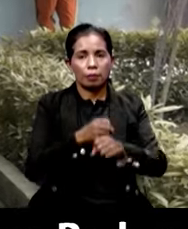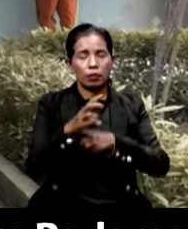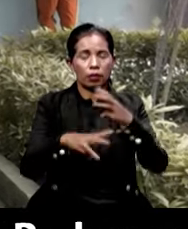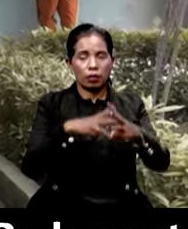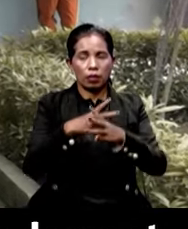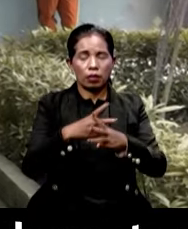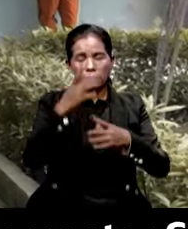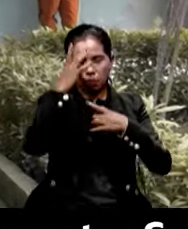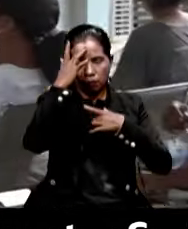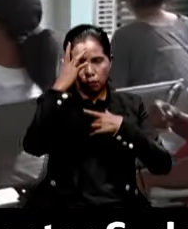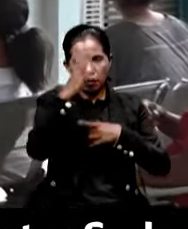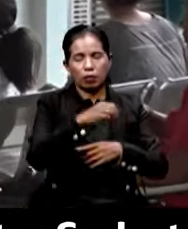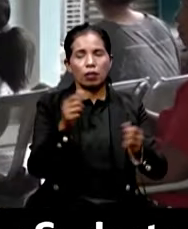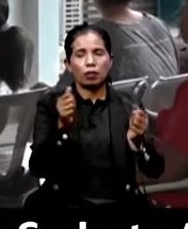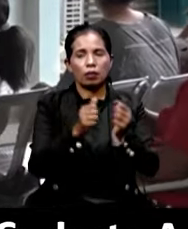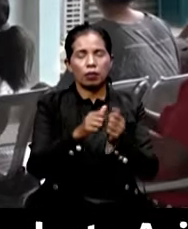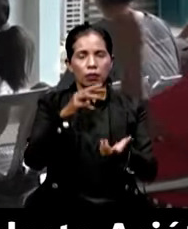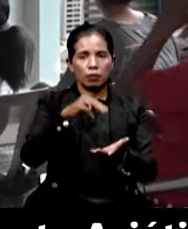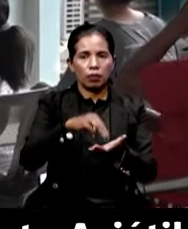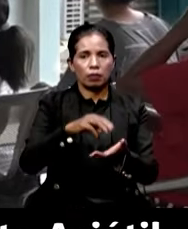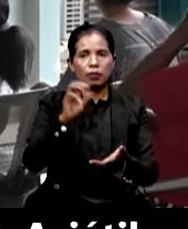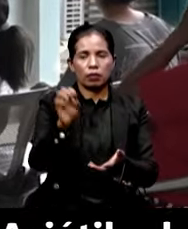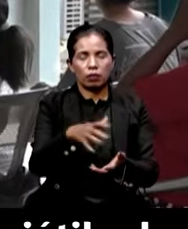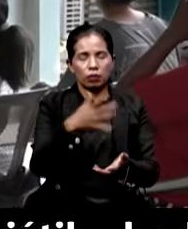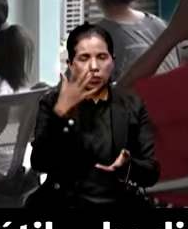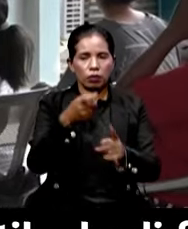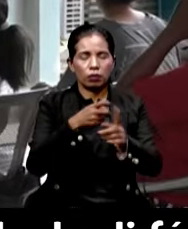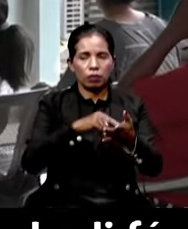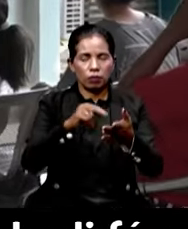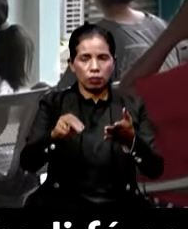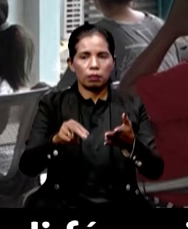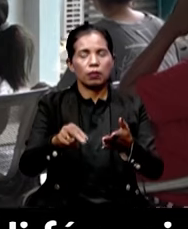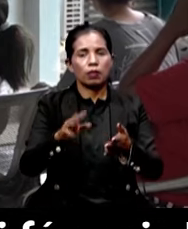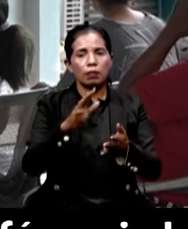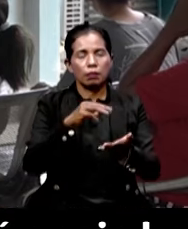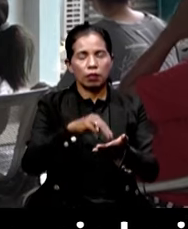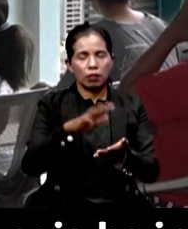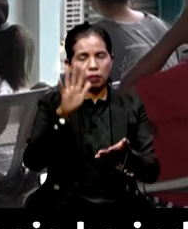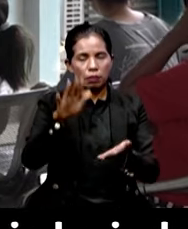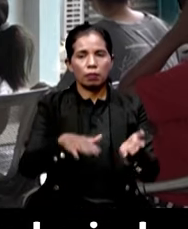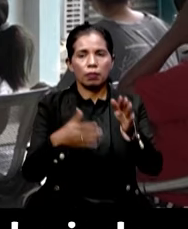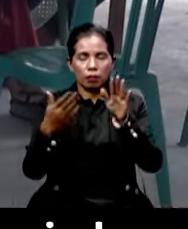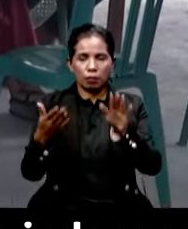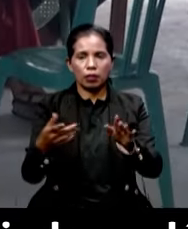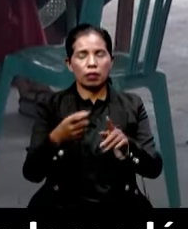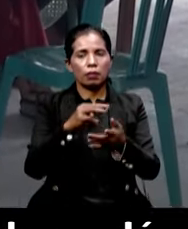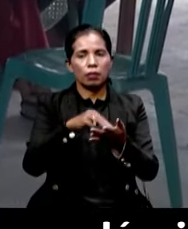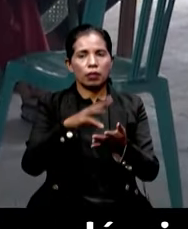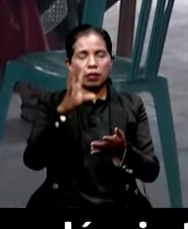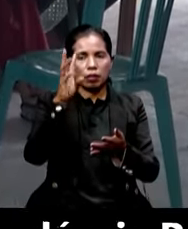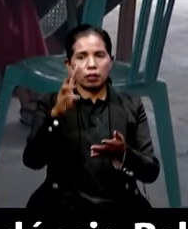sofre struk quase milhão san mure sinima, o si numero ne milhão lima makla con vida, milhão neng